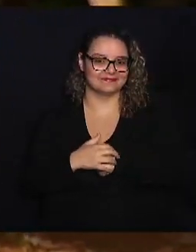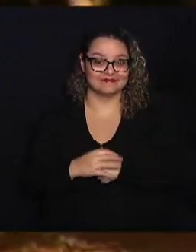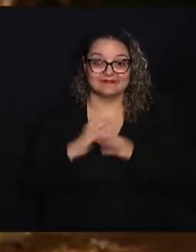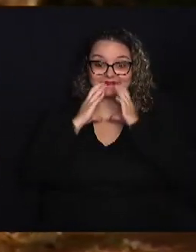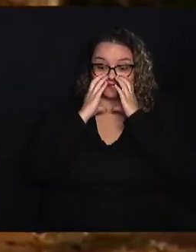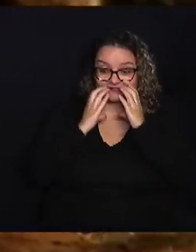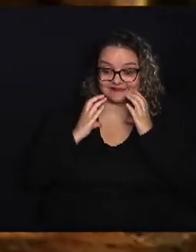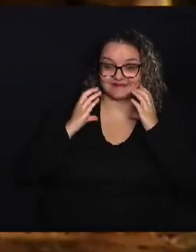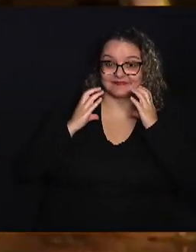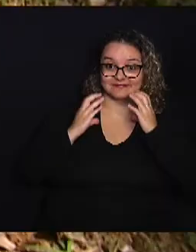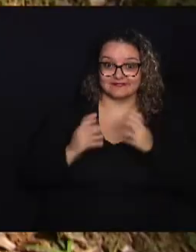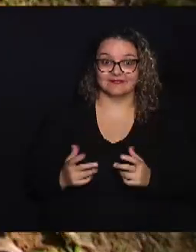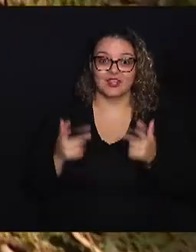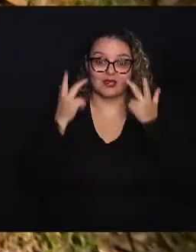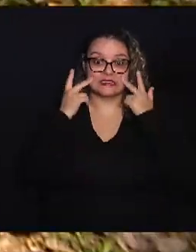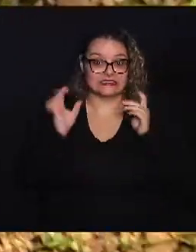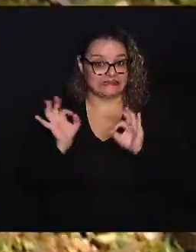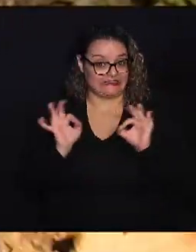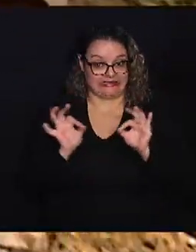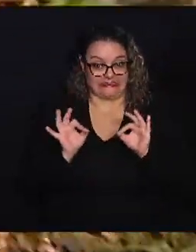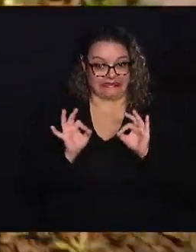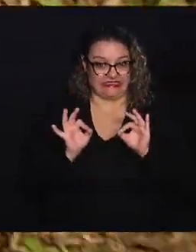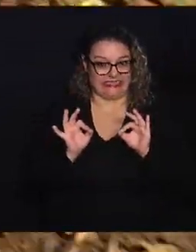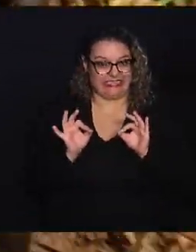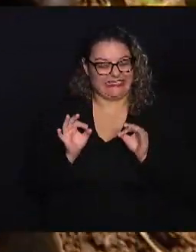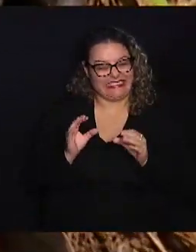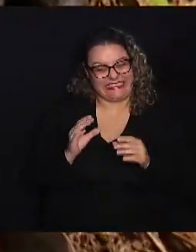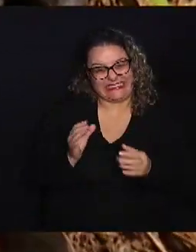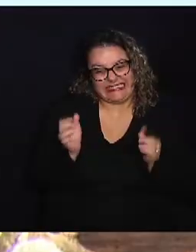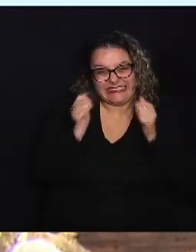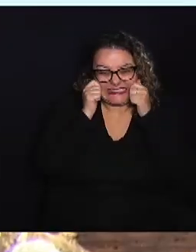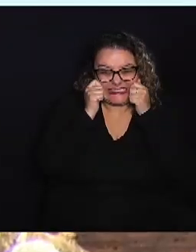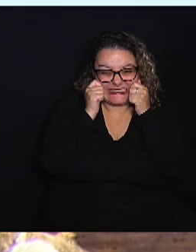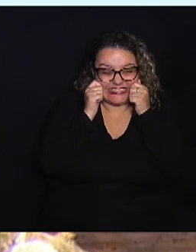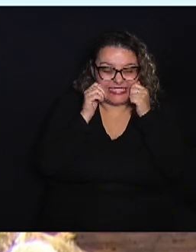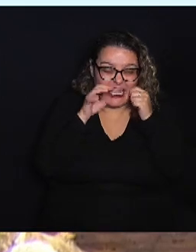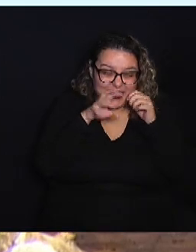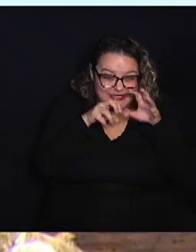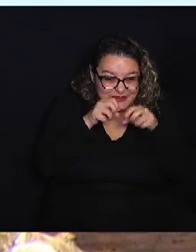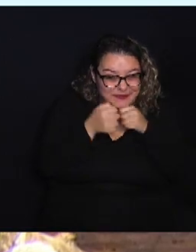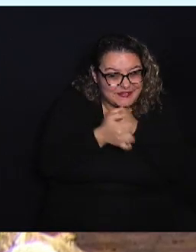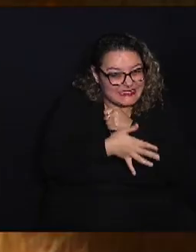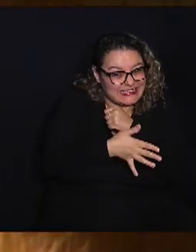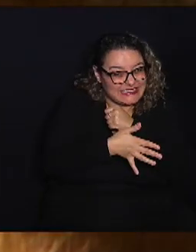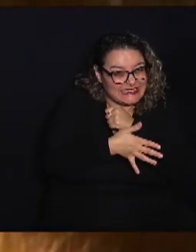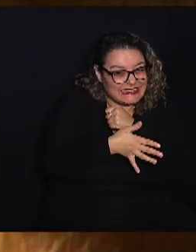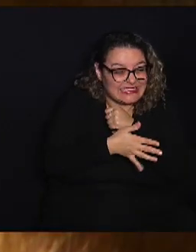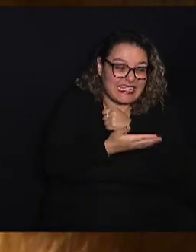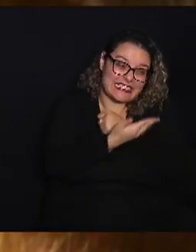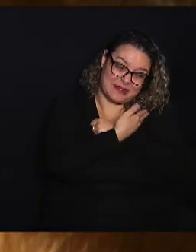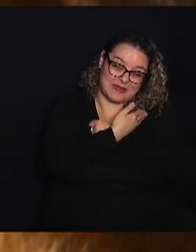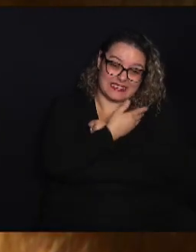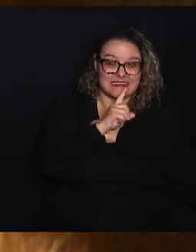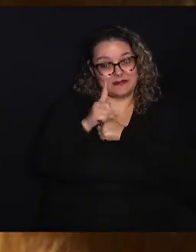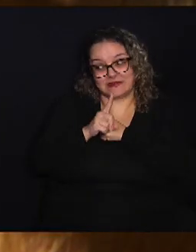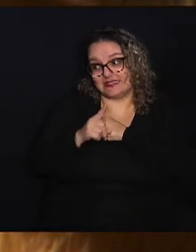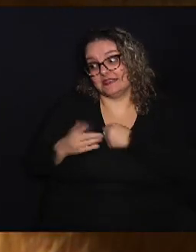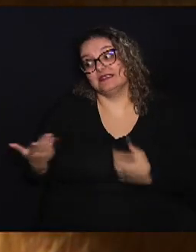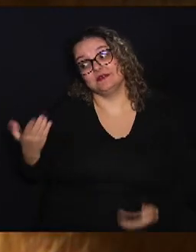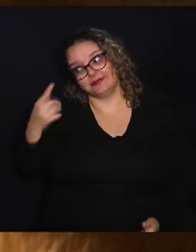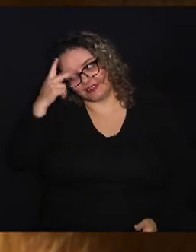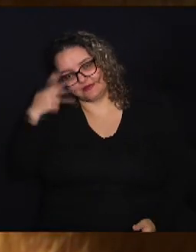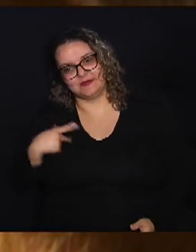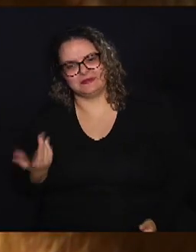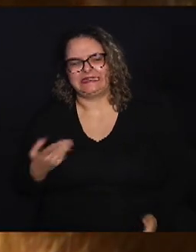tem o hábito nada fofinho de comer as fezes de suas colegas, mas não as próprias. Esse costume pode até parecer